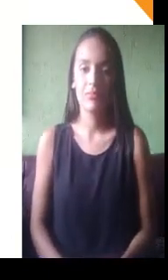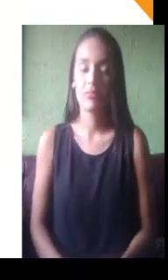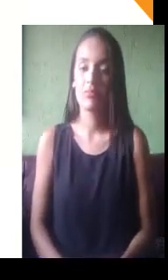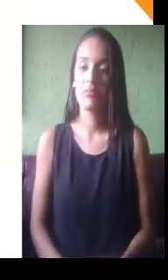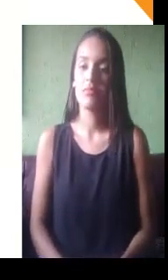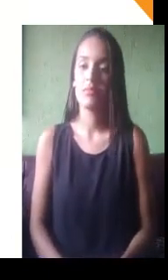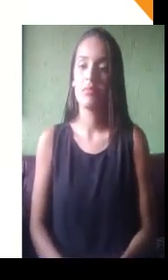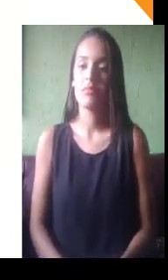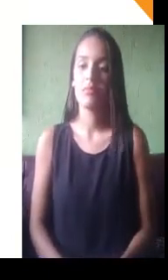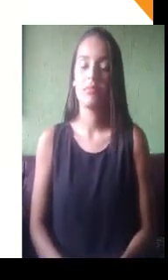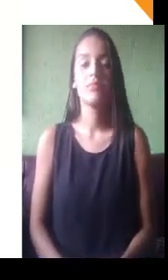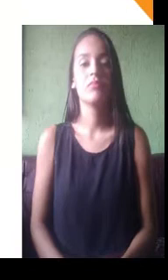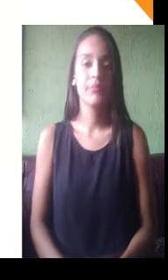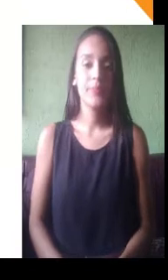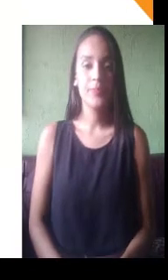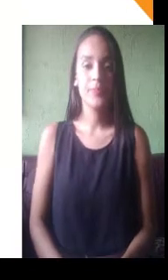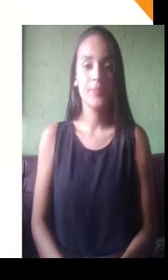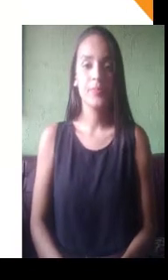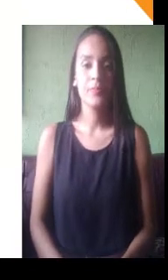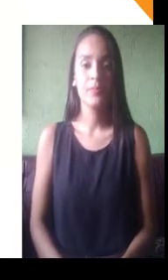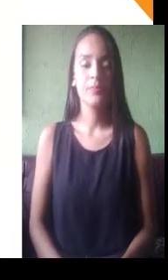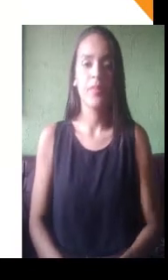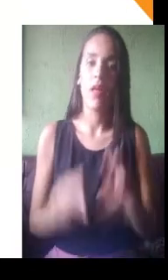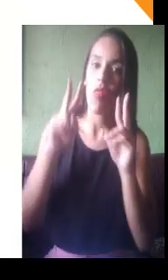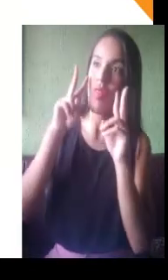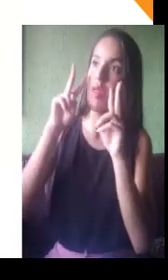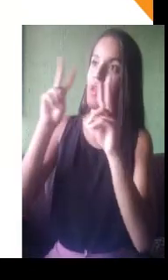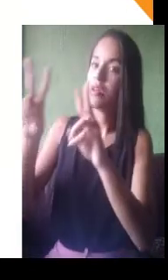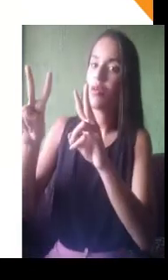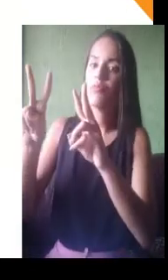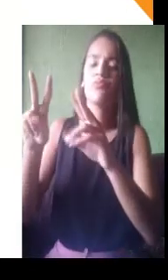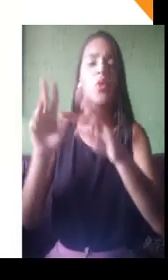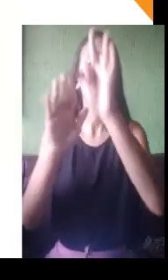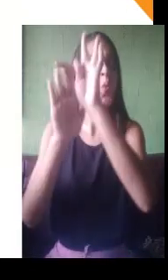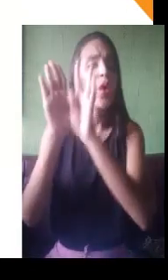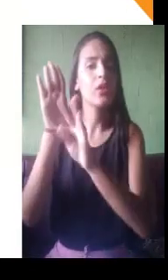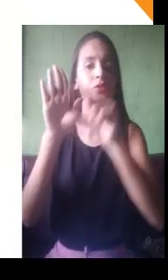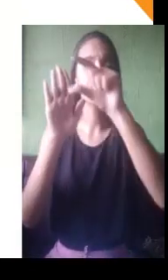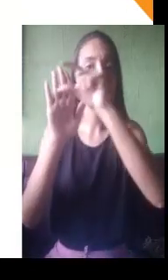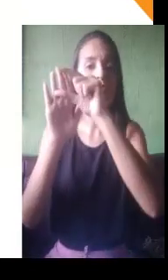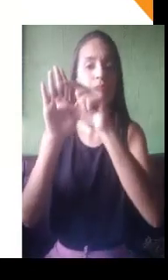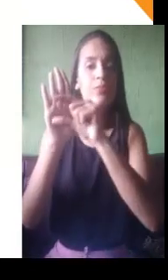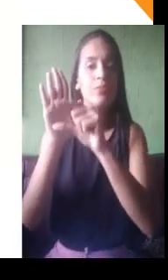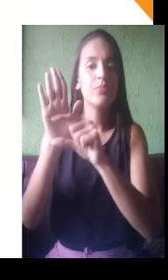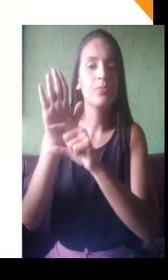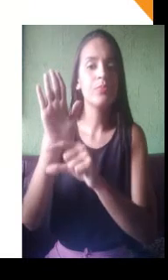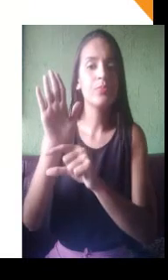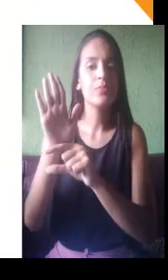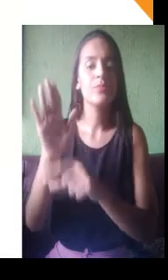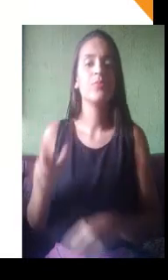chama atenção para a gente da organização ou a composição dos tipos